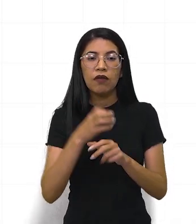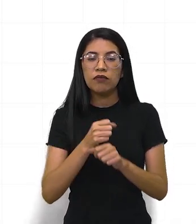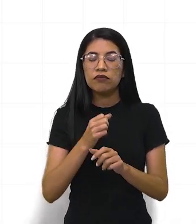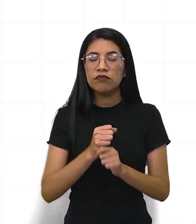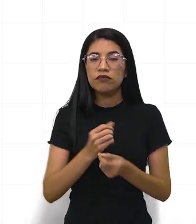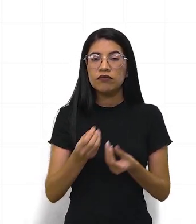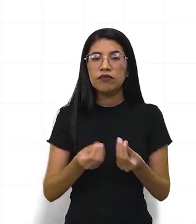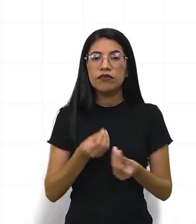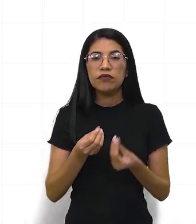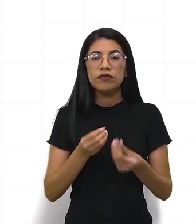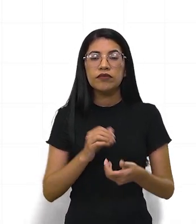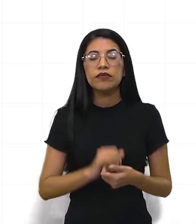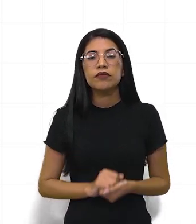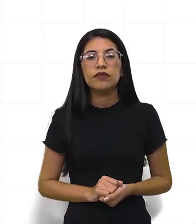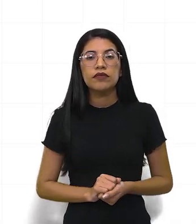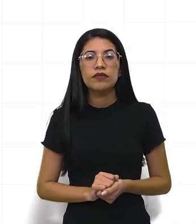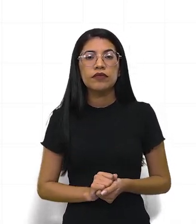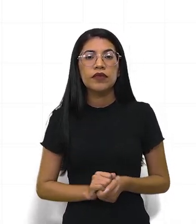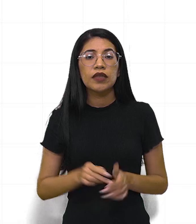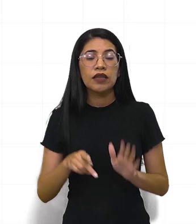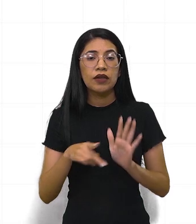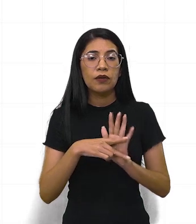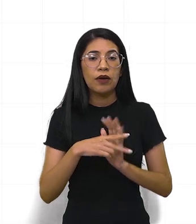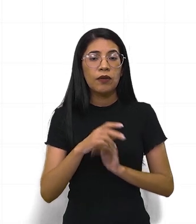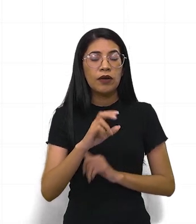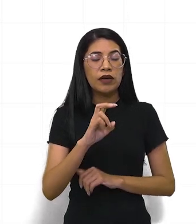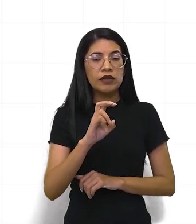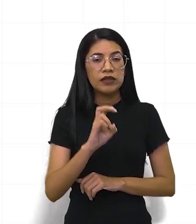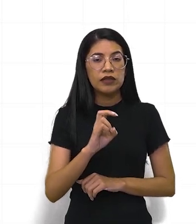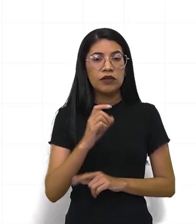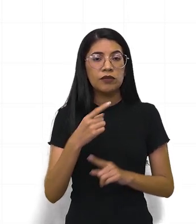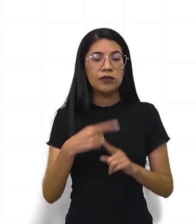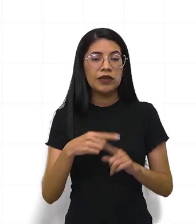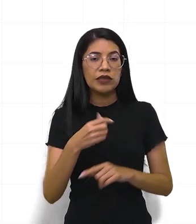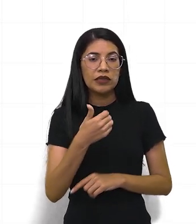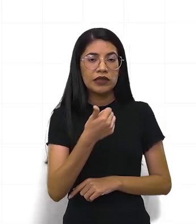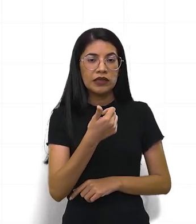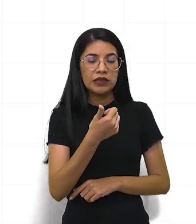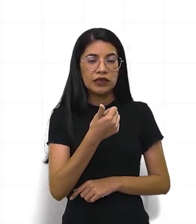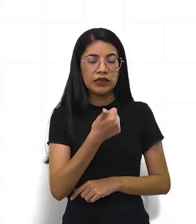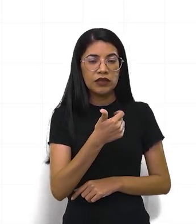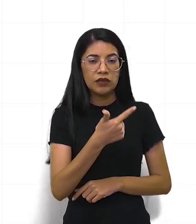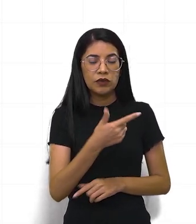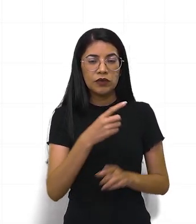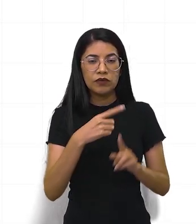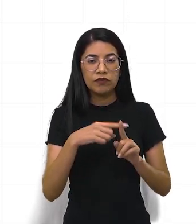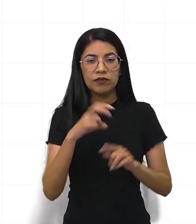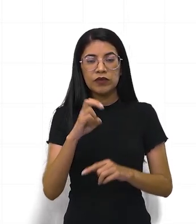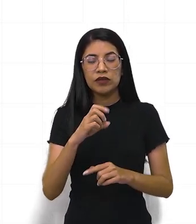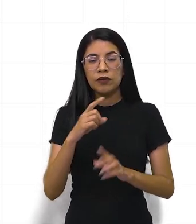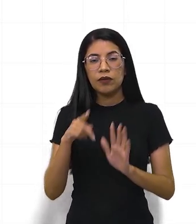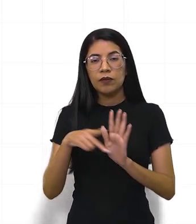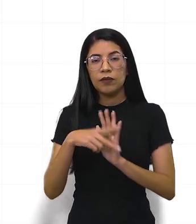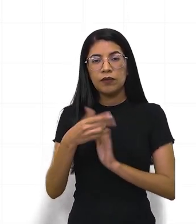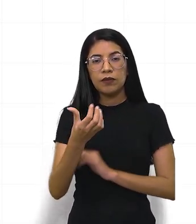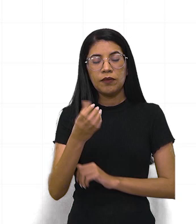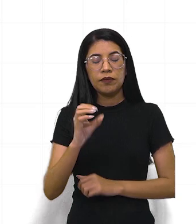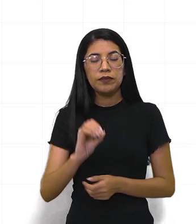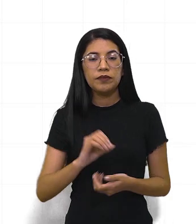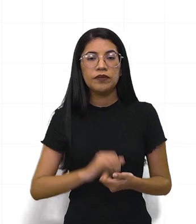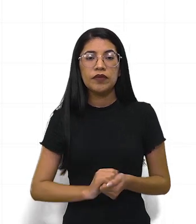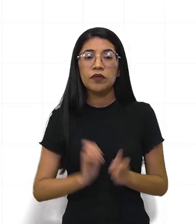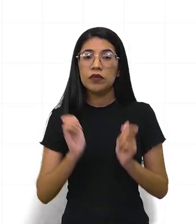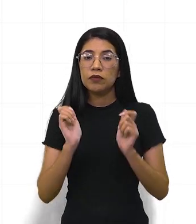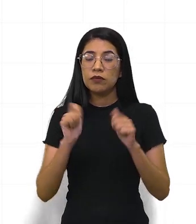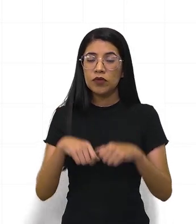12? Professora, isso é igual a 5, porque 5 vezes 12 dá 60. Então, é possível formar grupos,